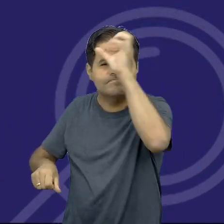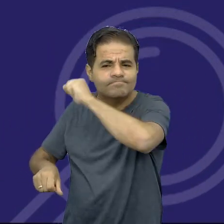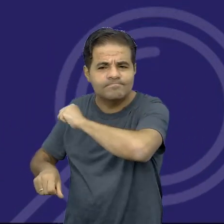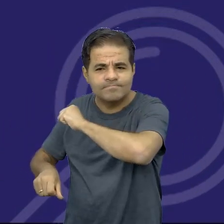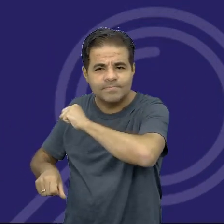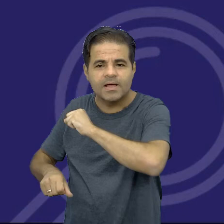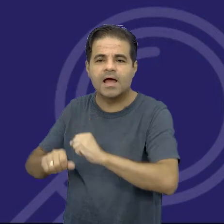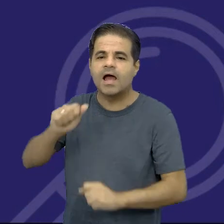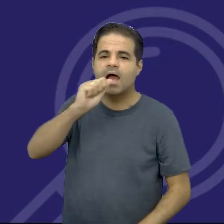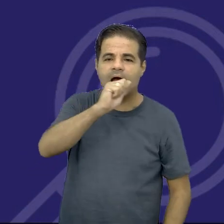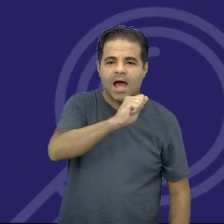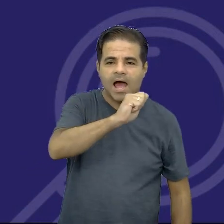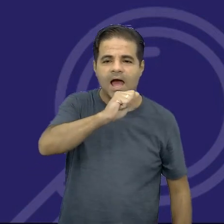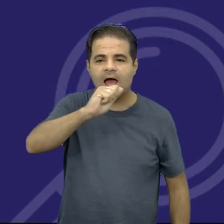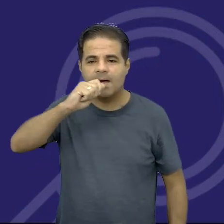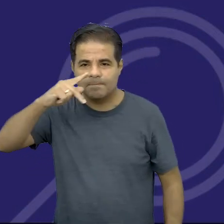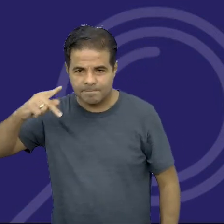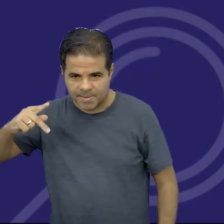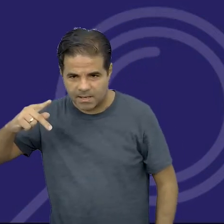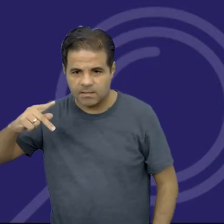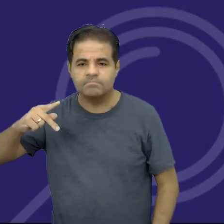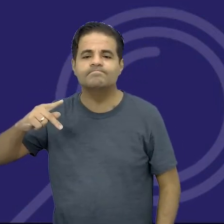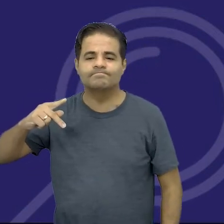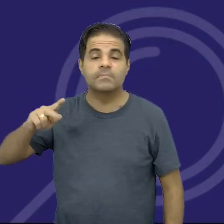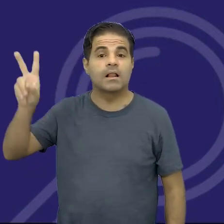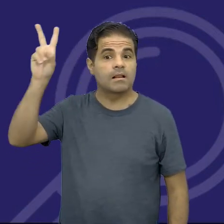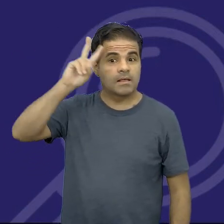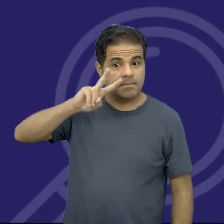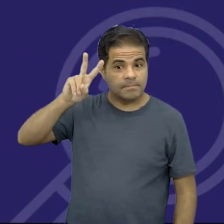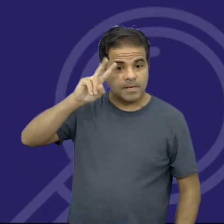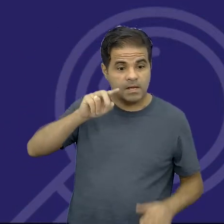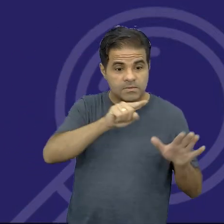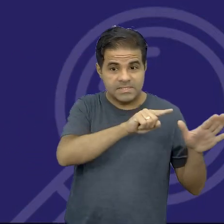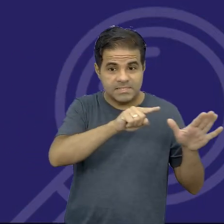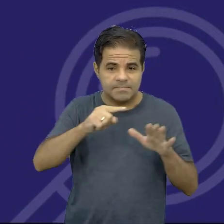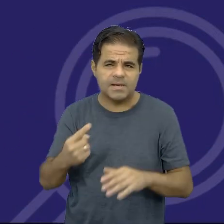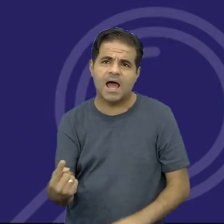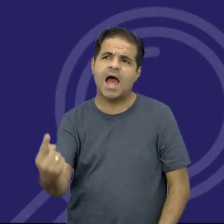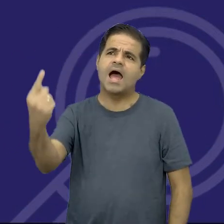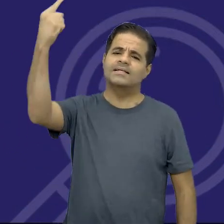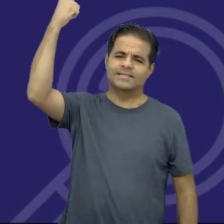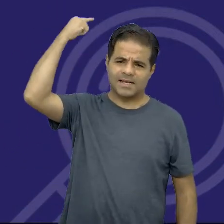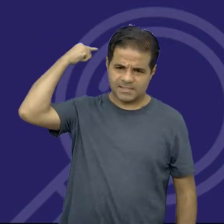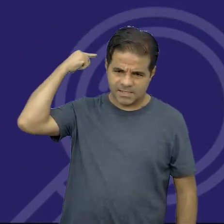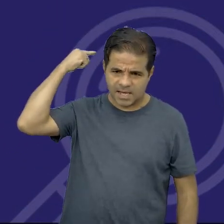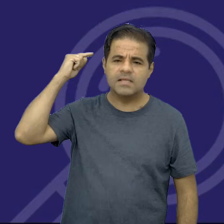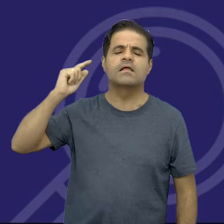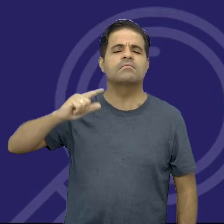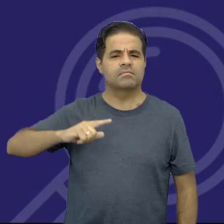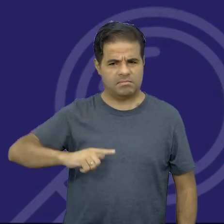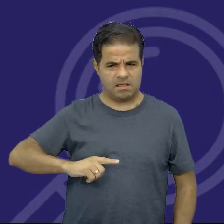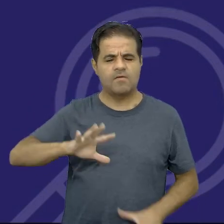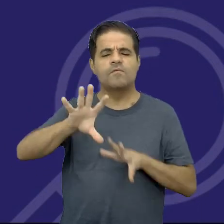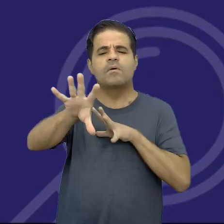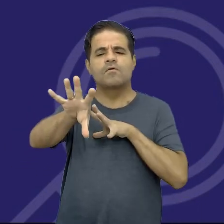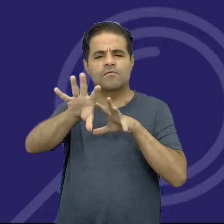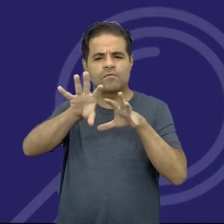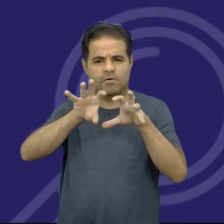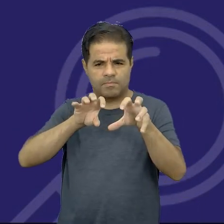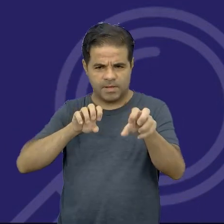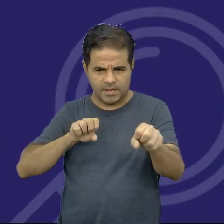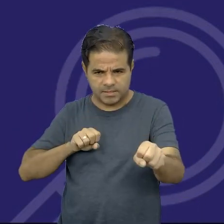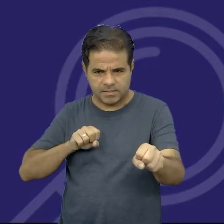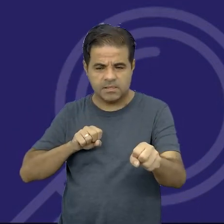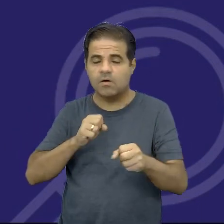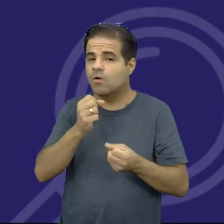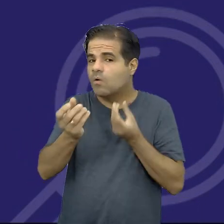as APs. Então, lembrando, né, que na semana retrasada nós tivemos uma formação que mostrou como